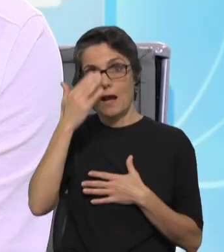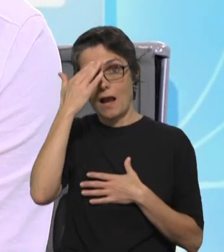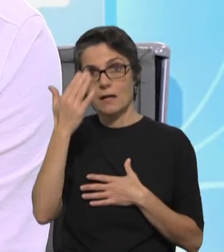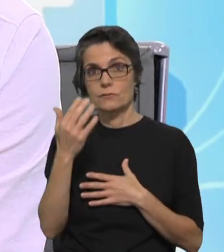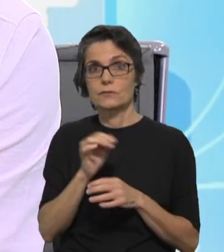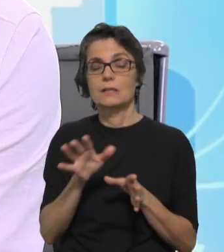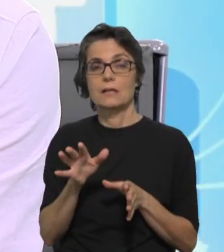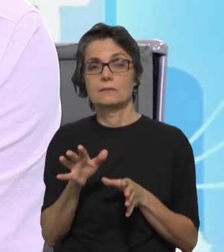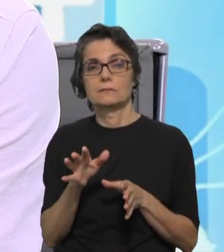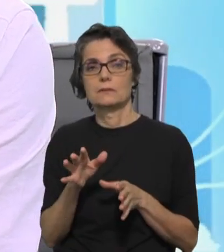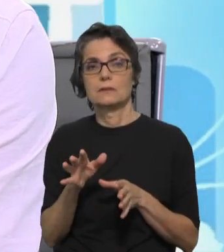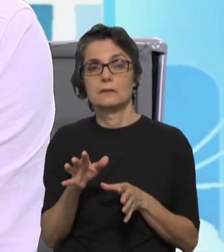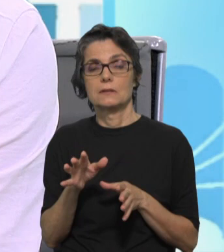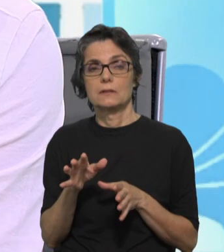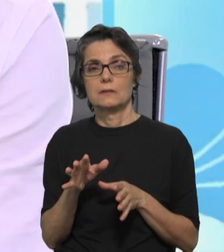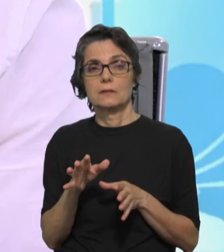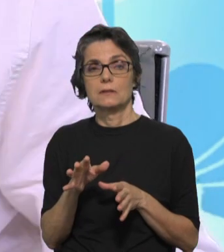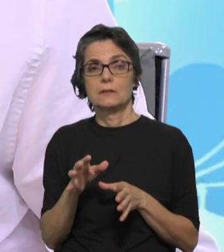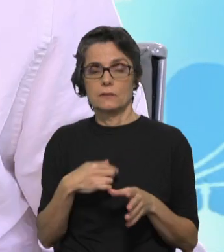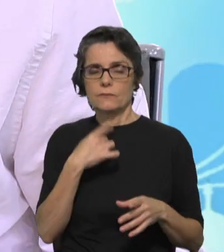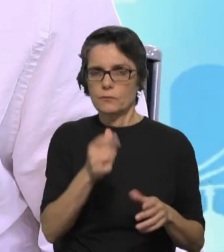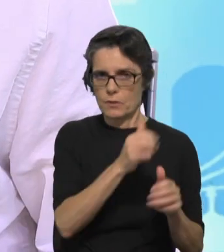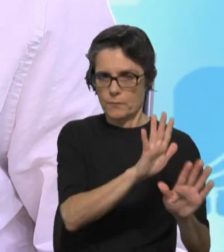sempre mais fácil, ou vou reformular,